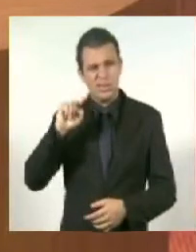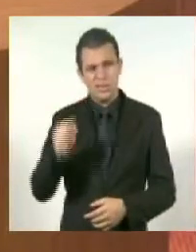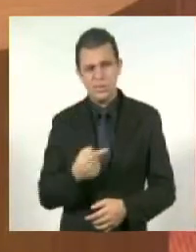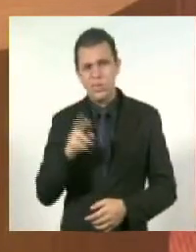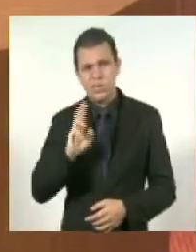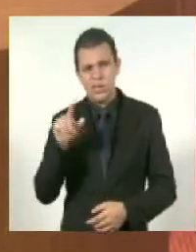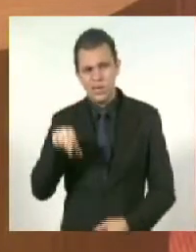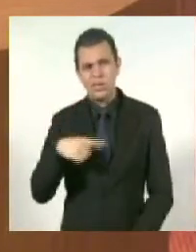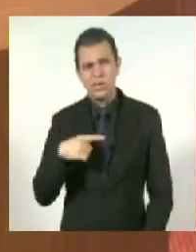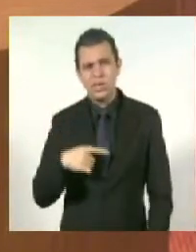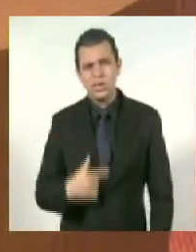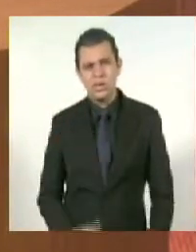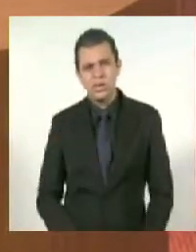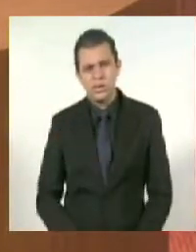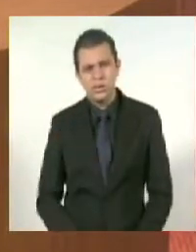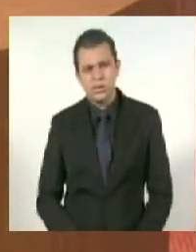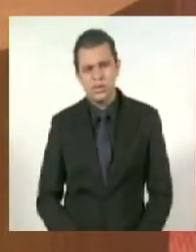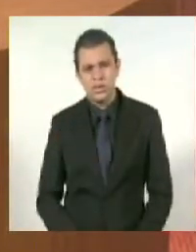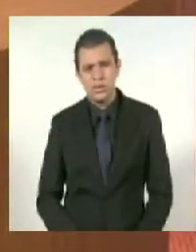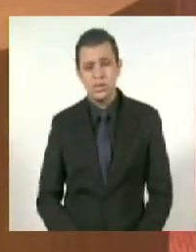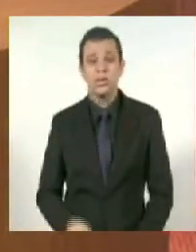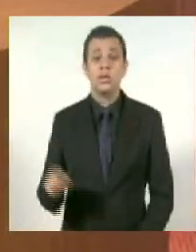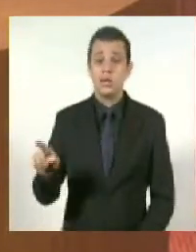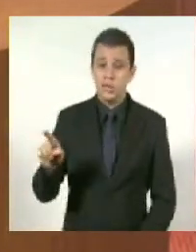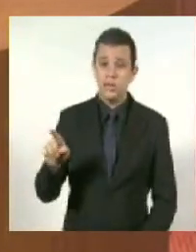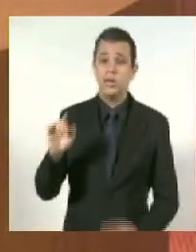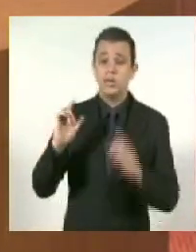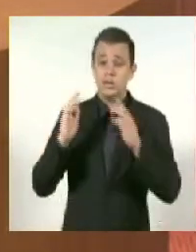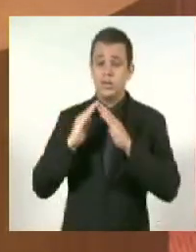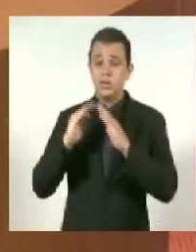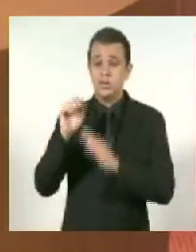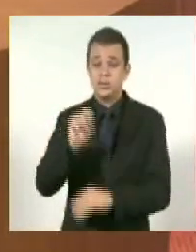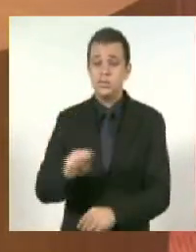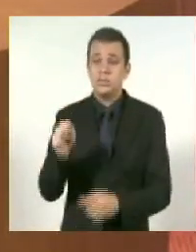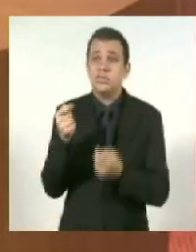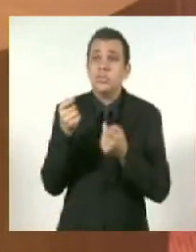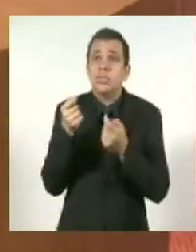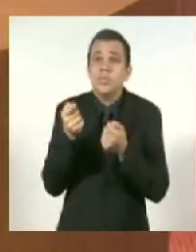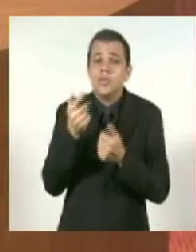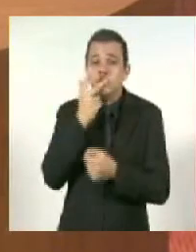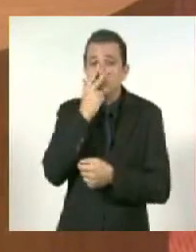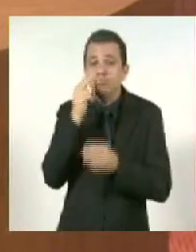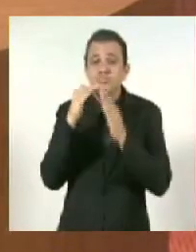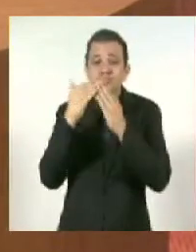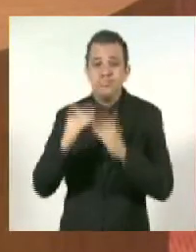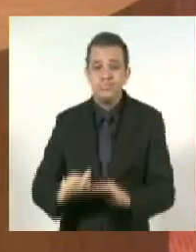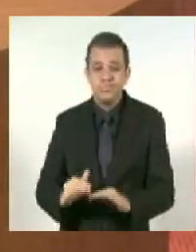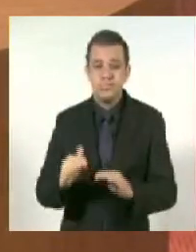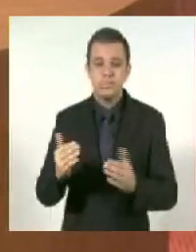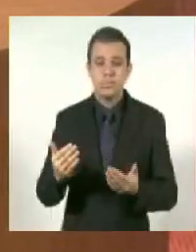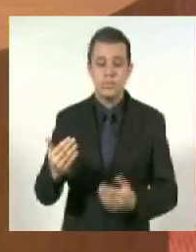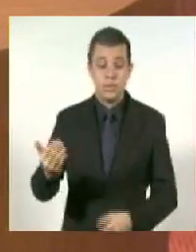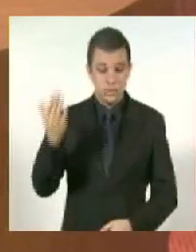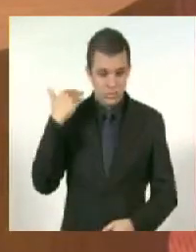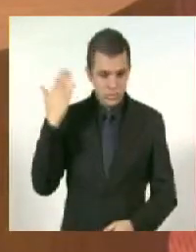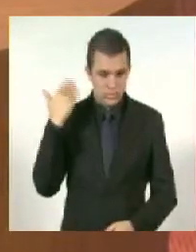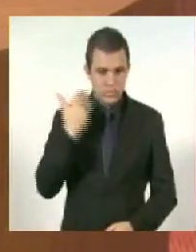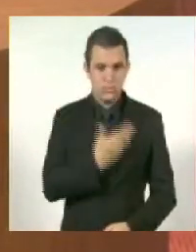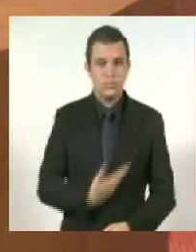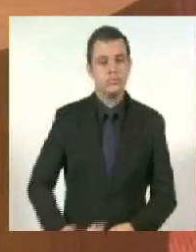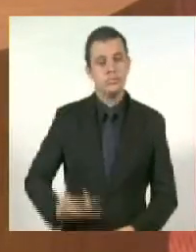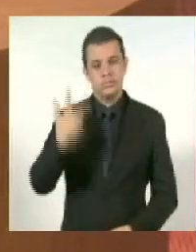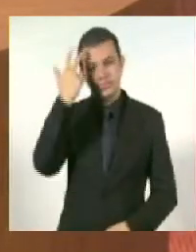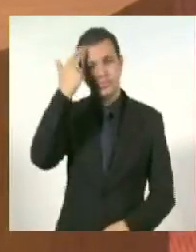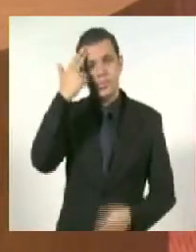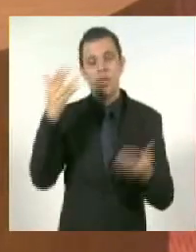associação. Então, assim, lá no governo passado, era normal. Agora, quando se contrata uma empresa que existe,